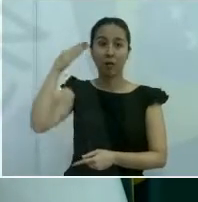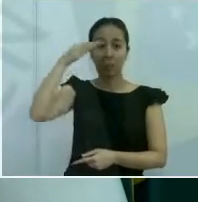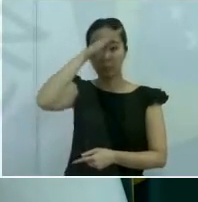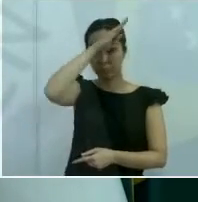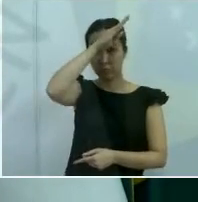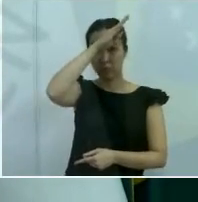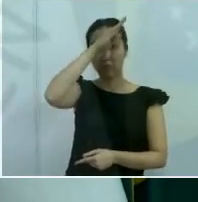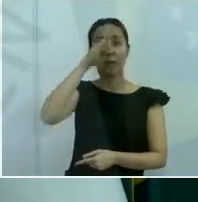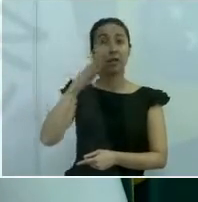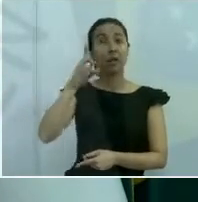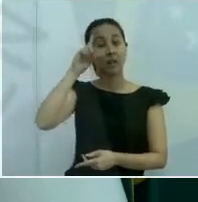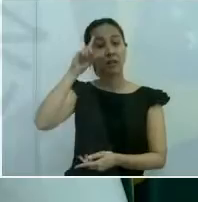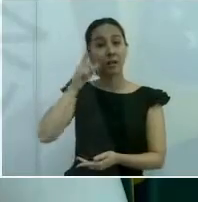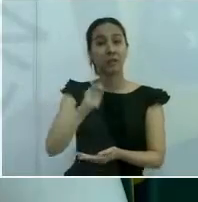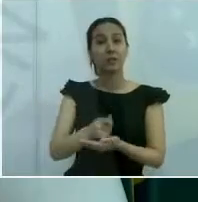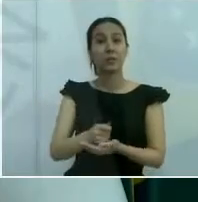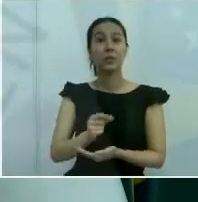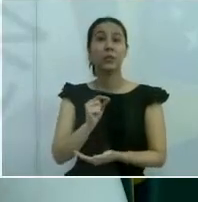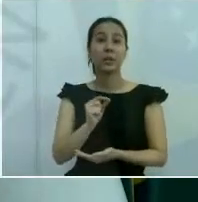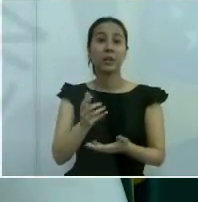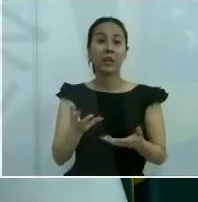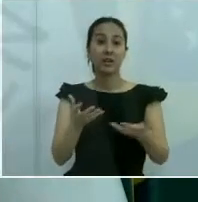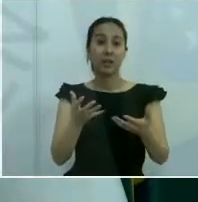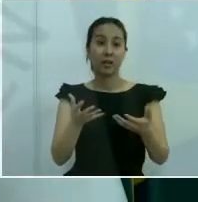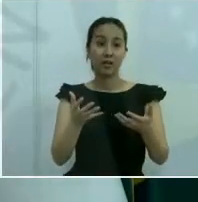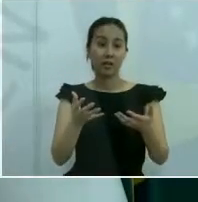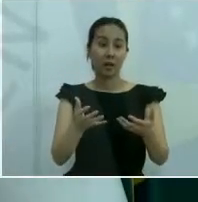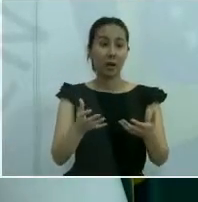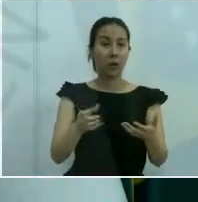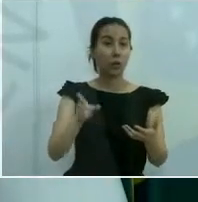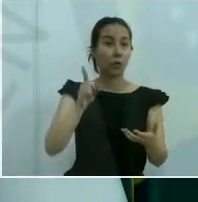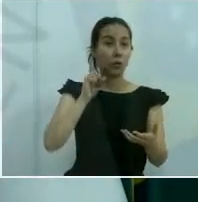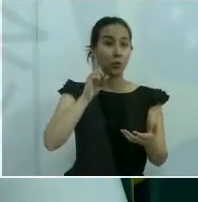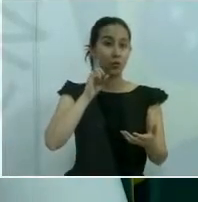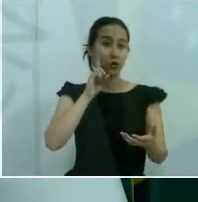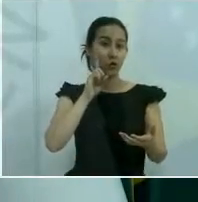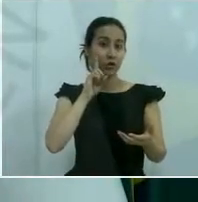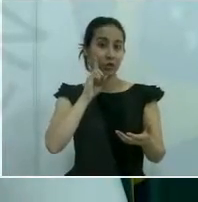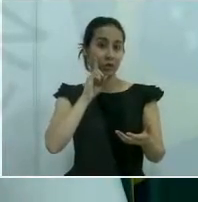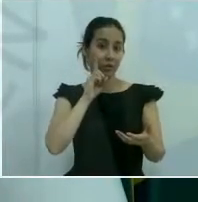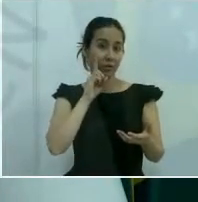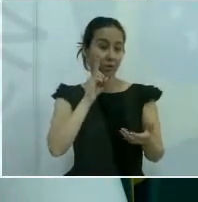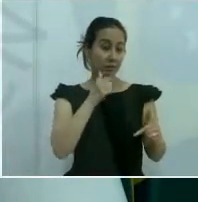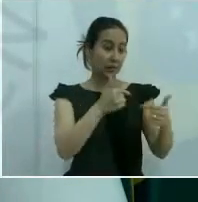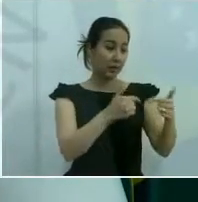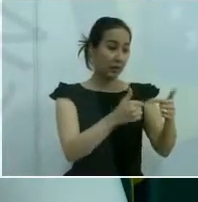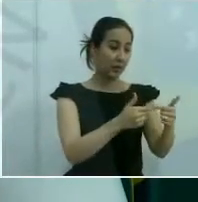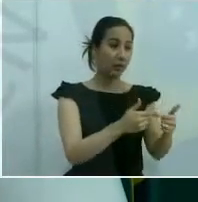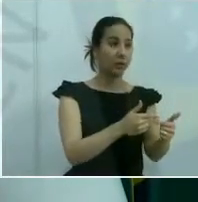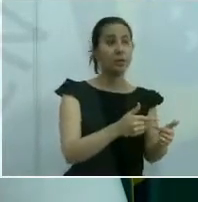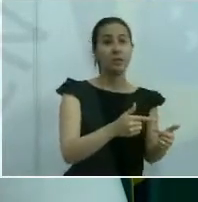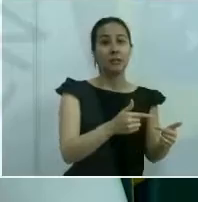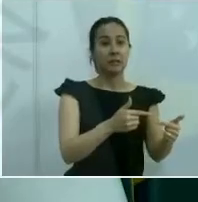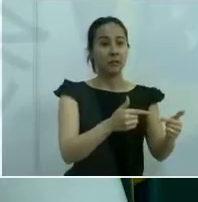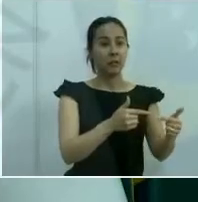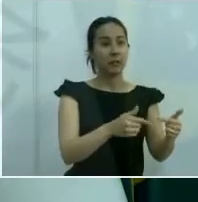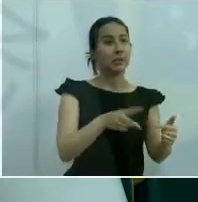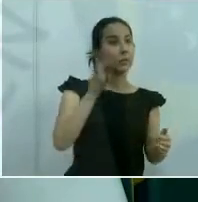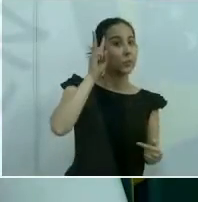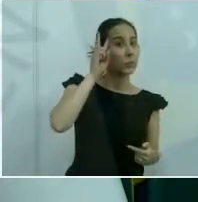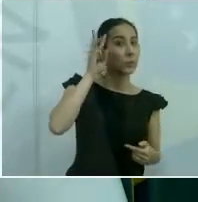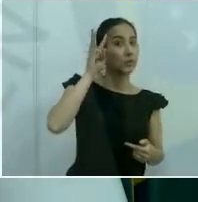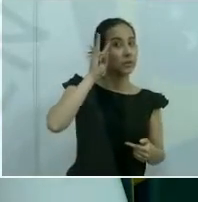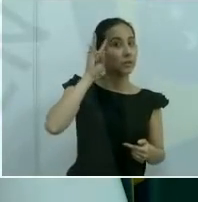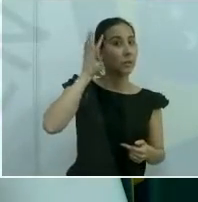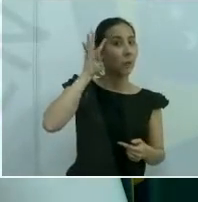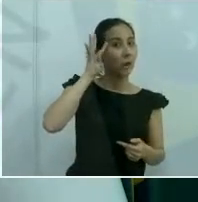brasília ele queria lhe revelar o dia de trabalho de sábado domingo segunda terça feira que fosse tudo igual não